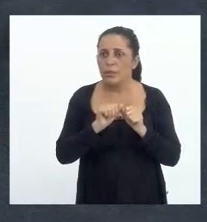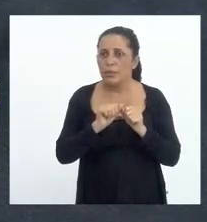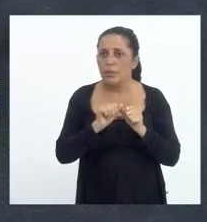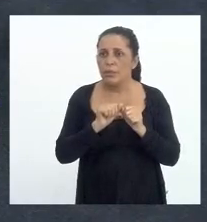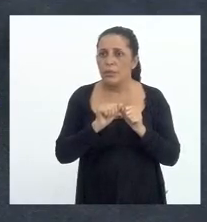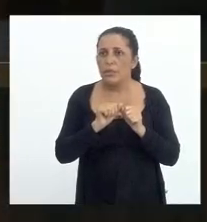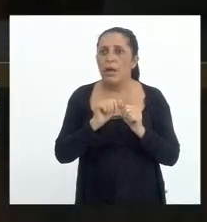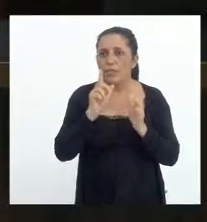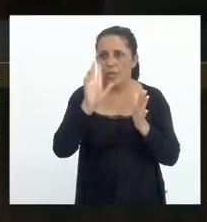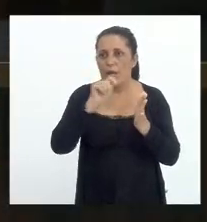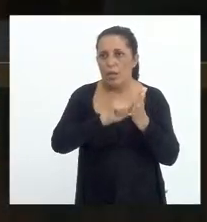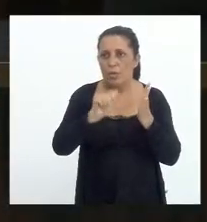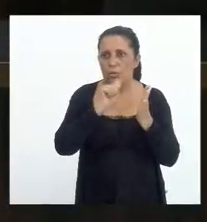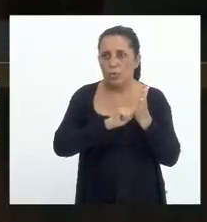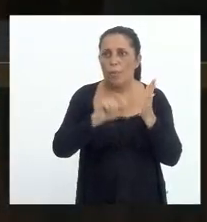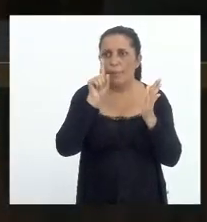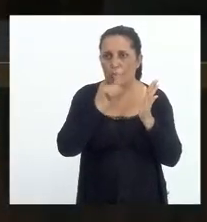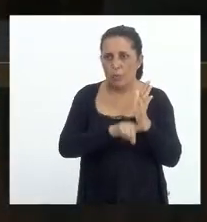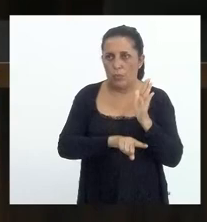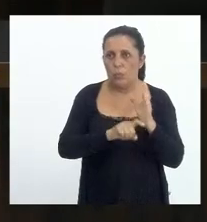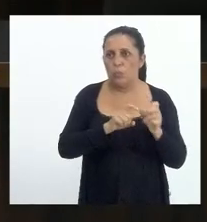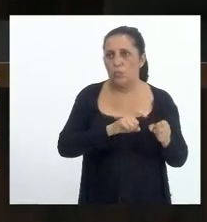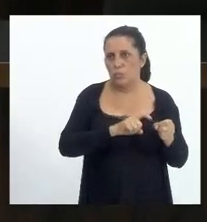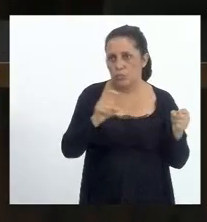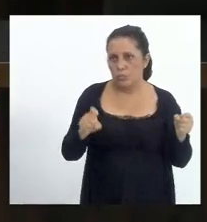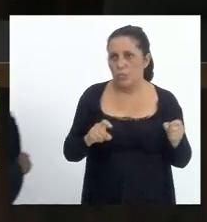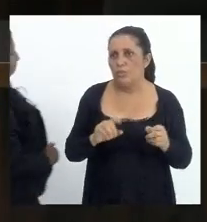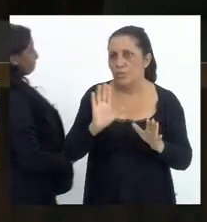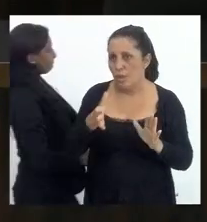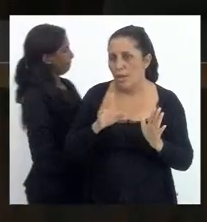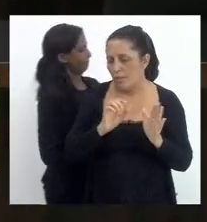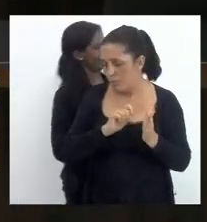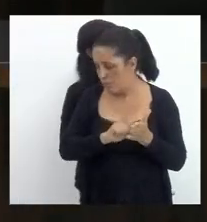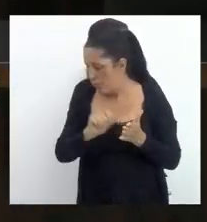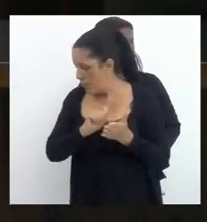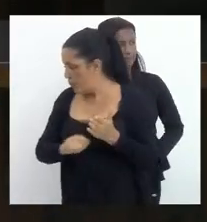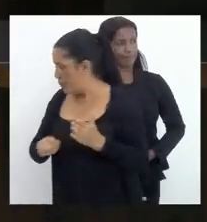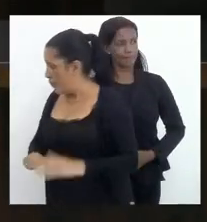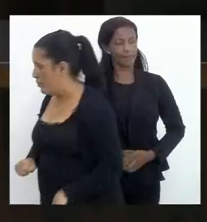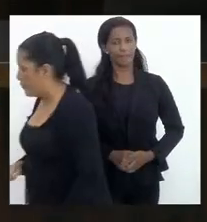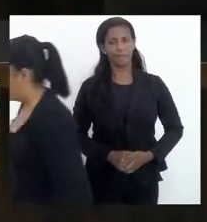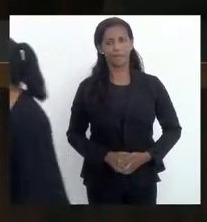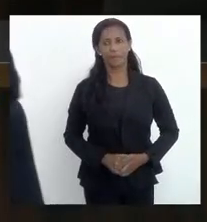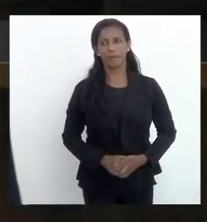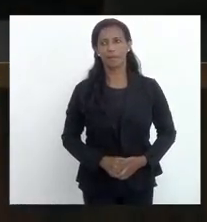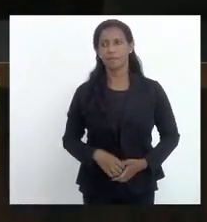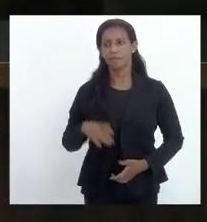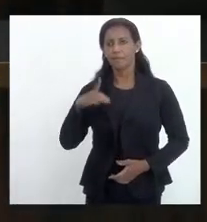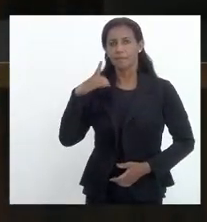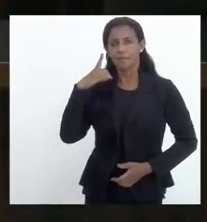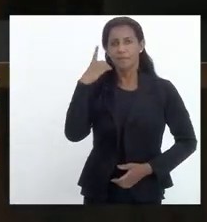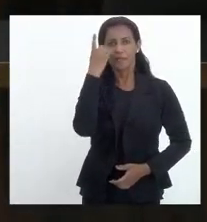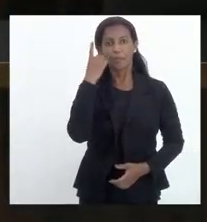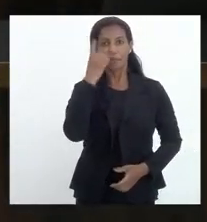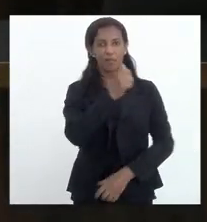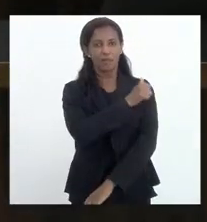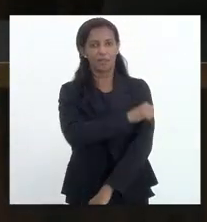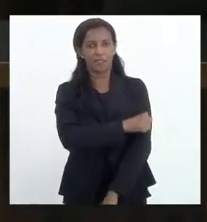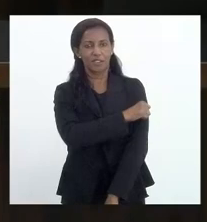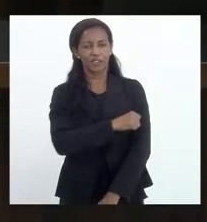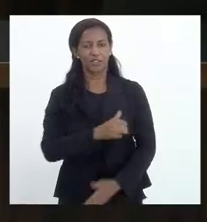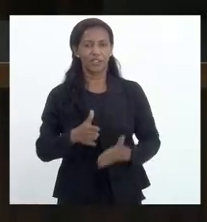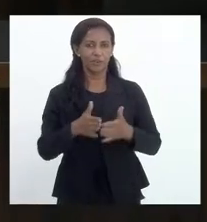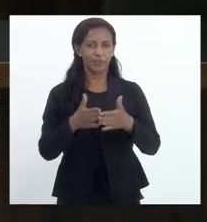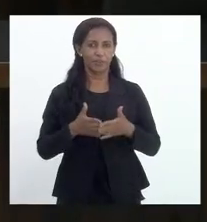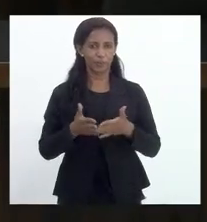anotado. Fazer a exclusão do FAF, está anotado. Deputada enfermeira Rejane, por